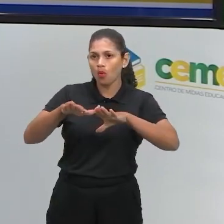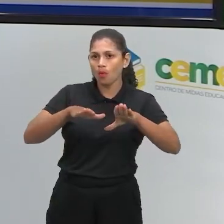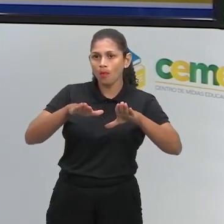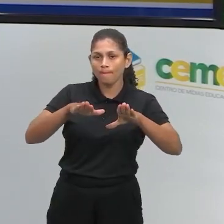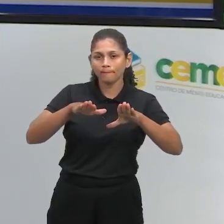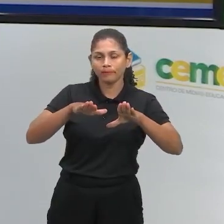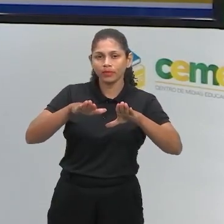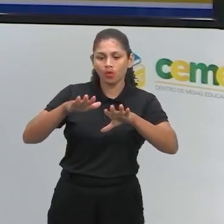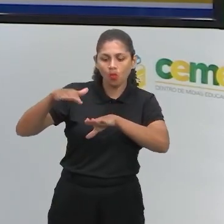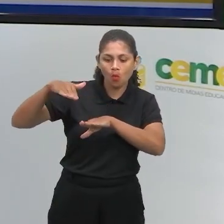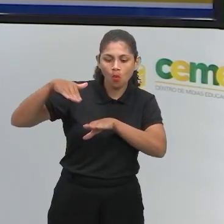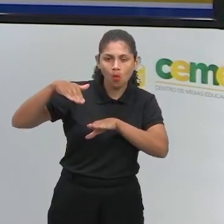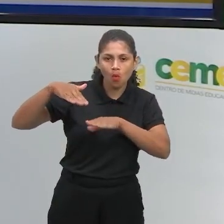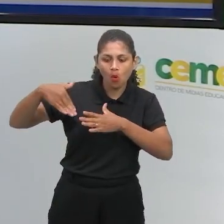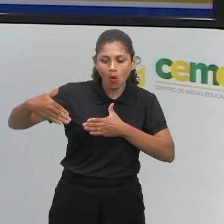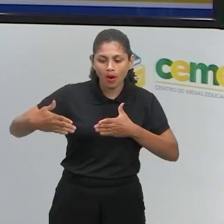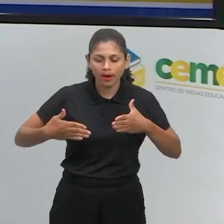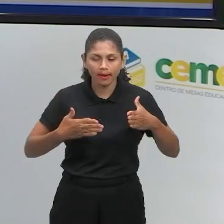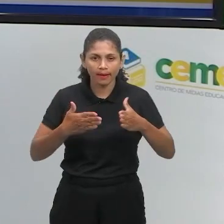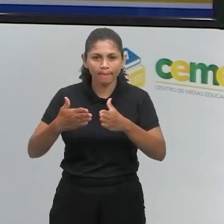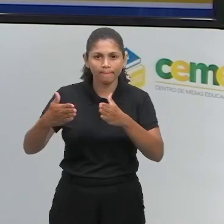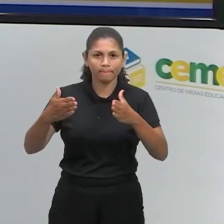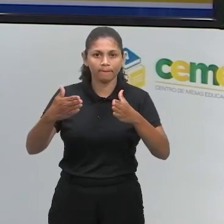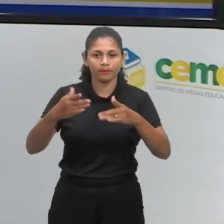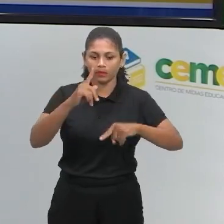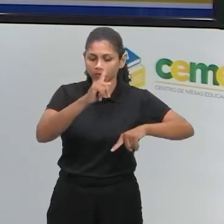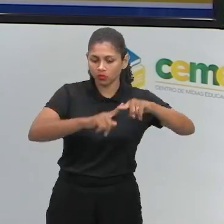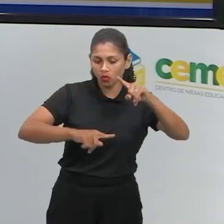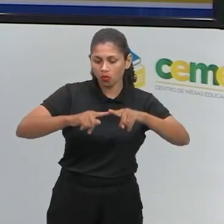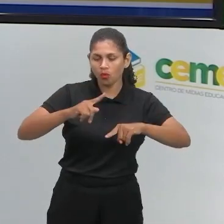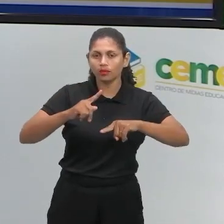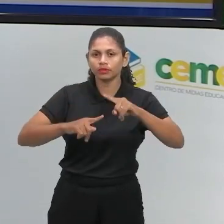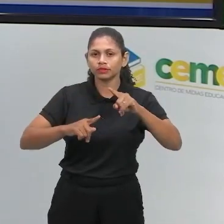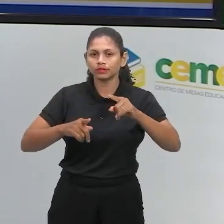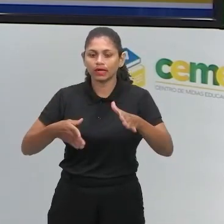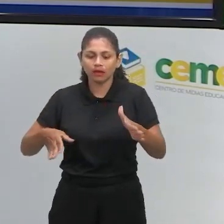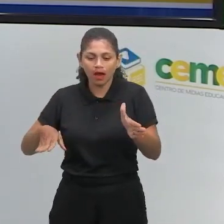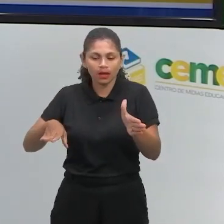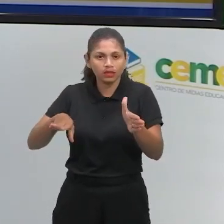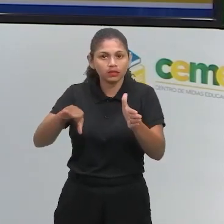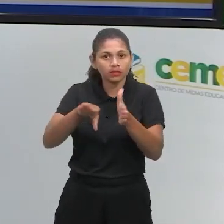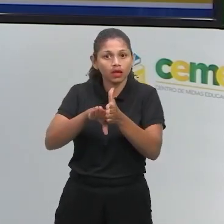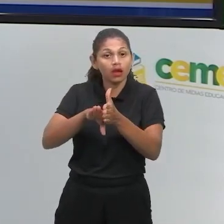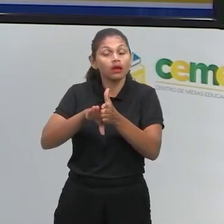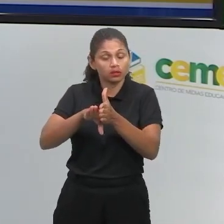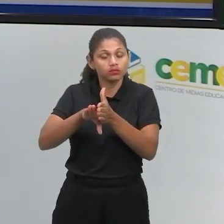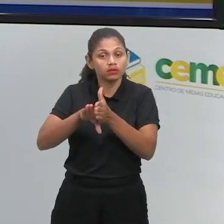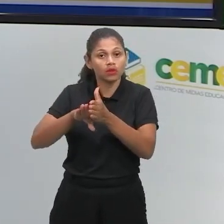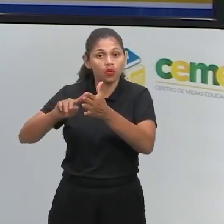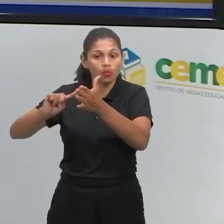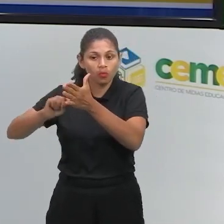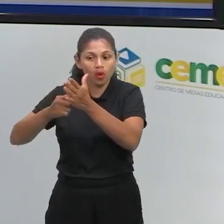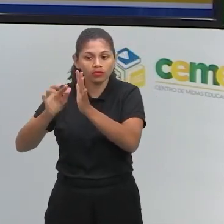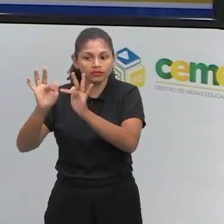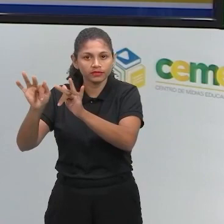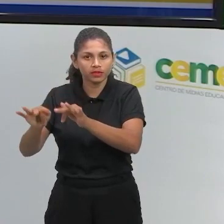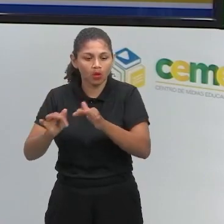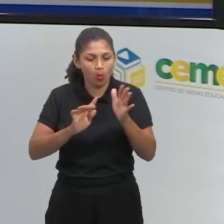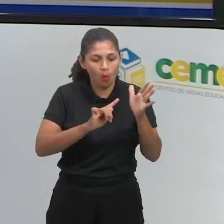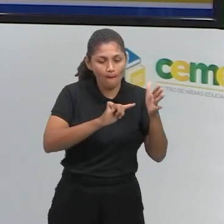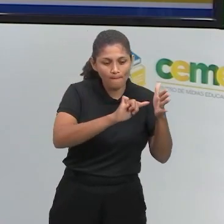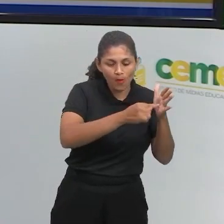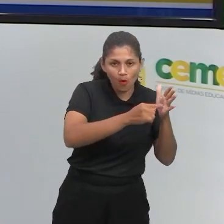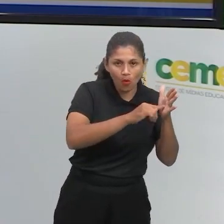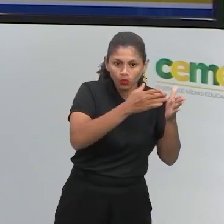o caminho percorrido pelo móvel. Ou seja, para definir uma trajetória, eu preciso de um ponto de partida. Vamos supor um helicóptero.